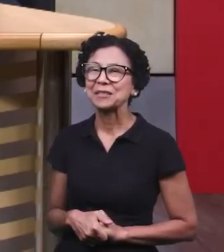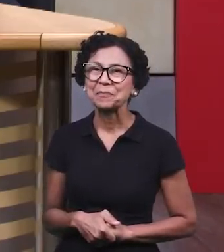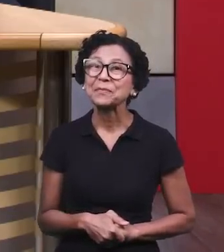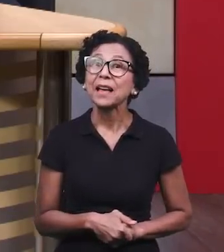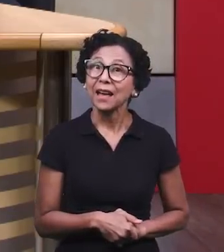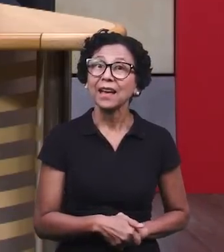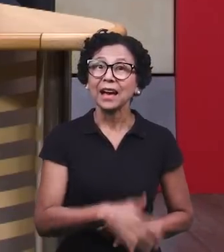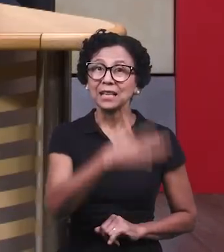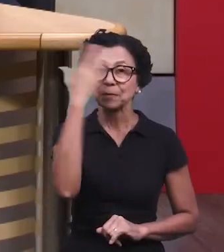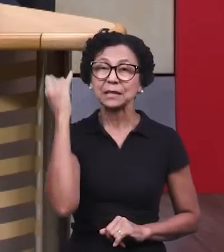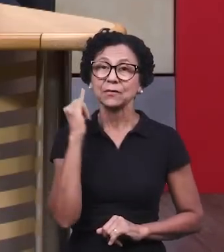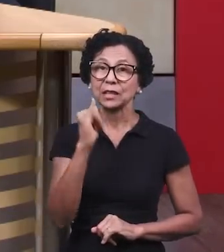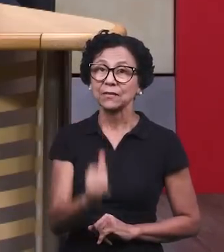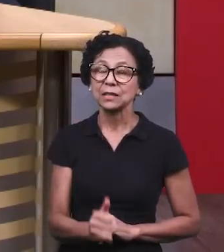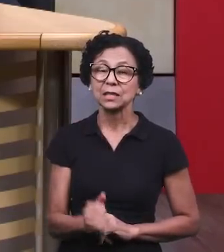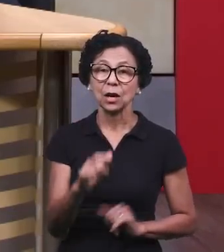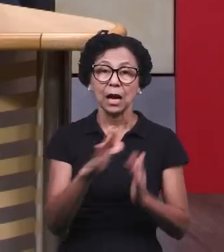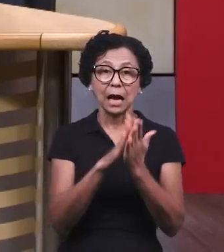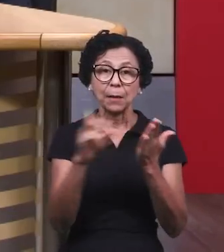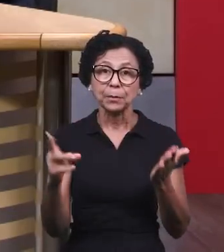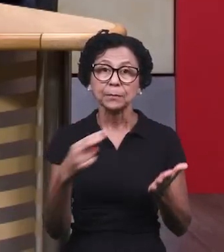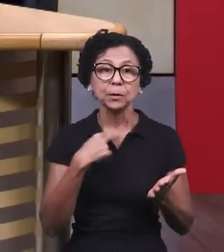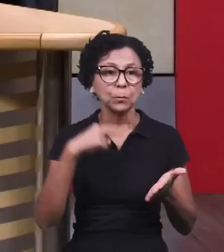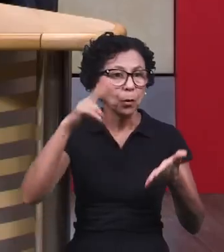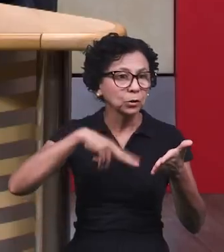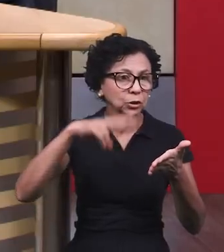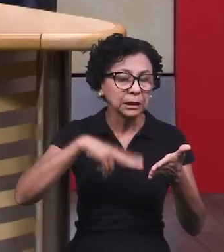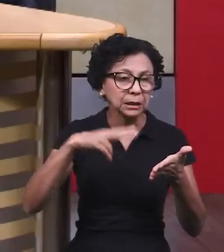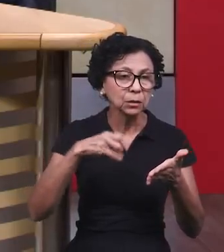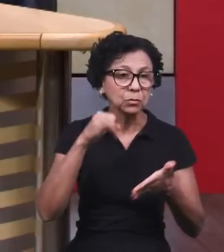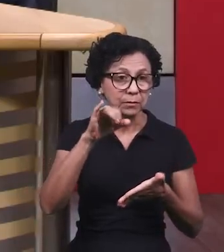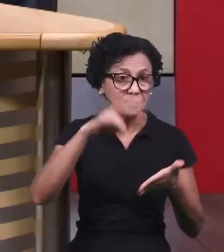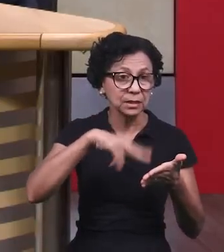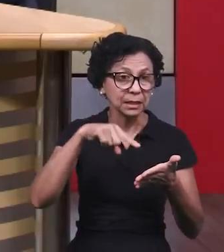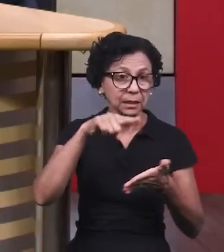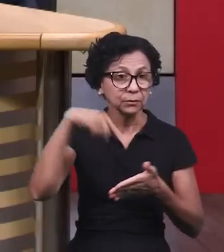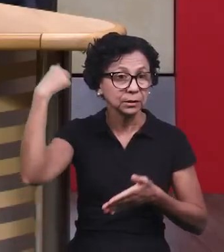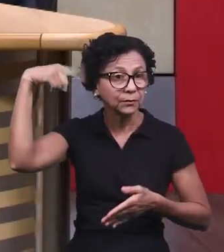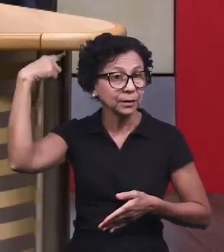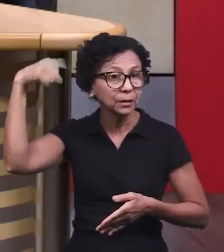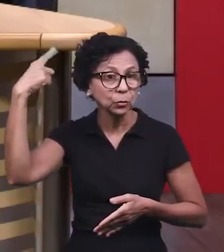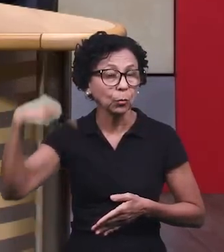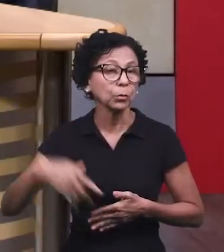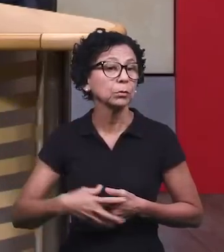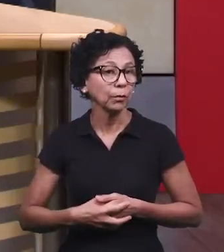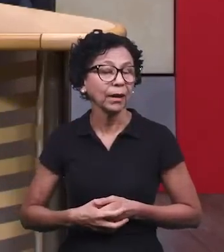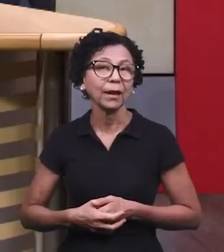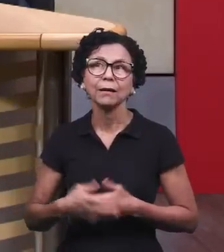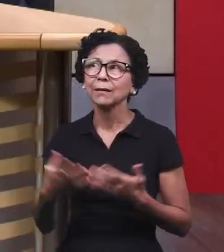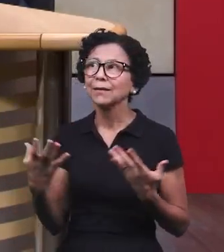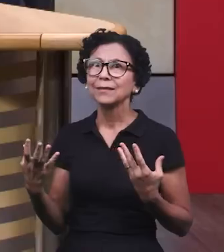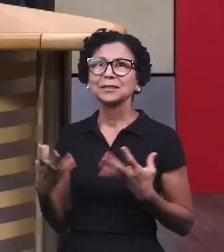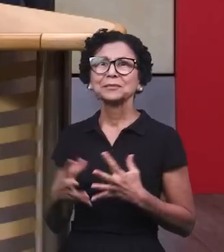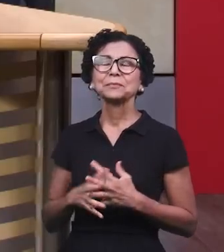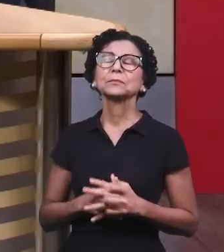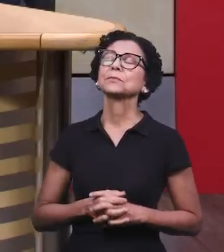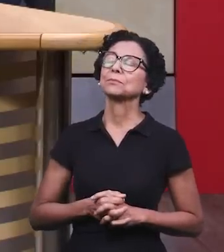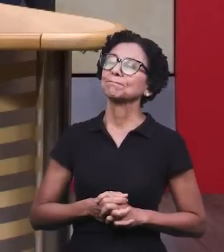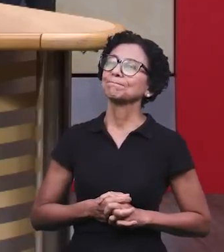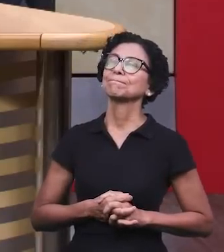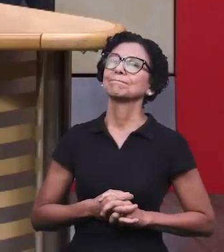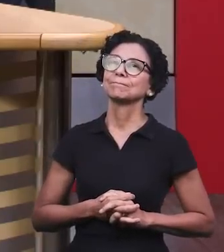Então, a intenção de destruir de acabar com a palavra matando a igreja.